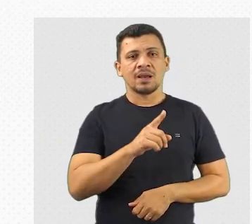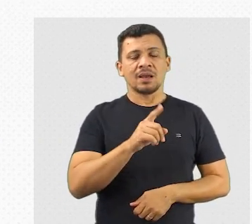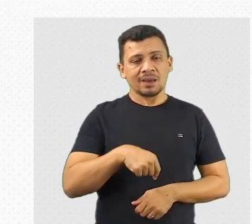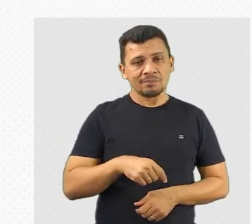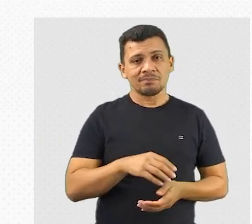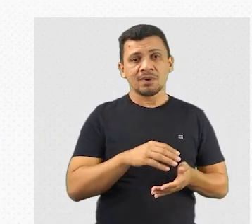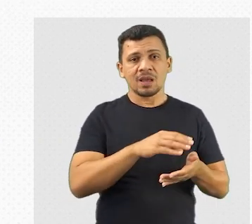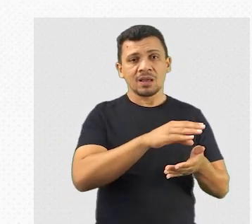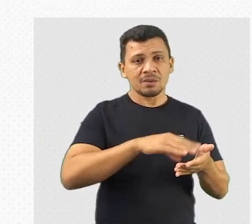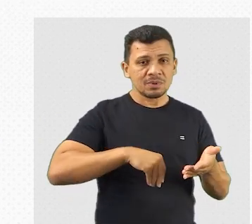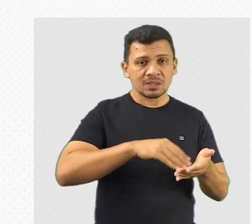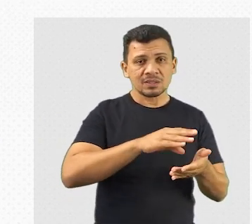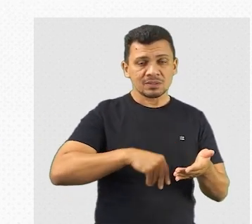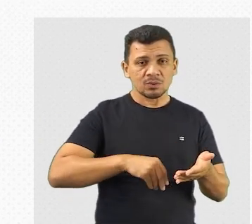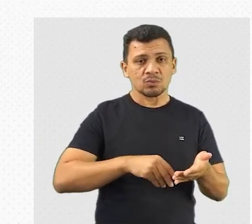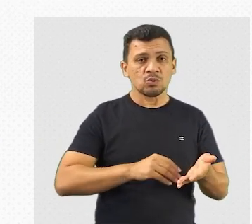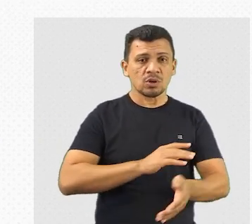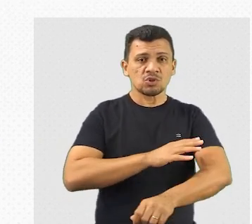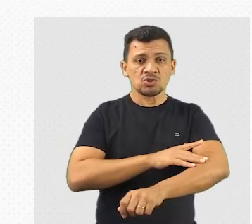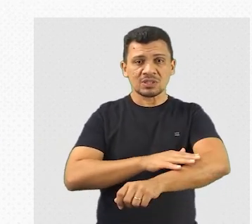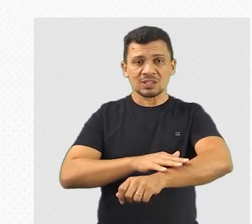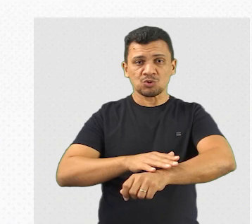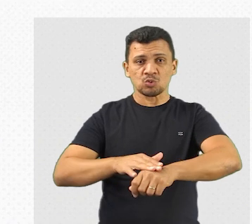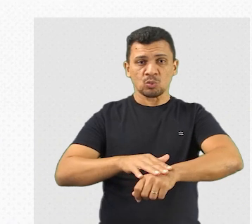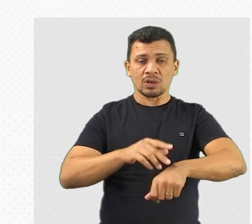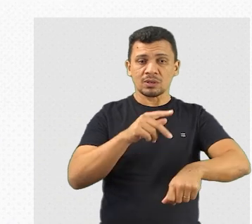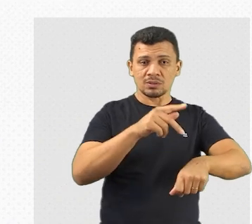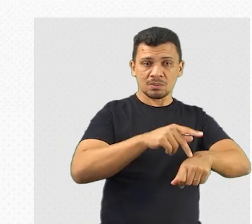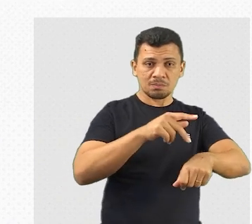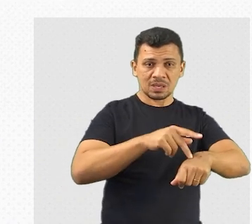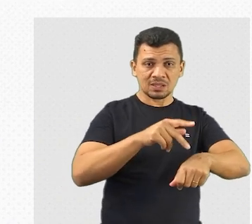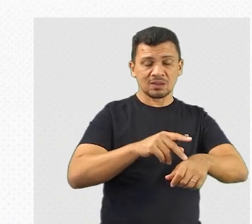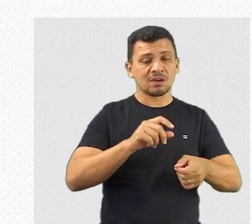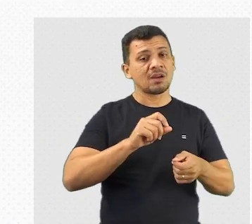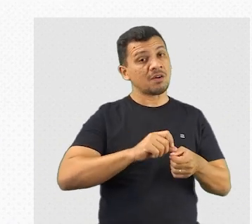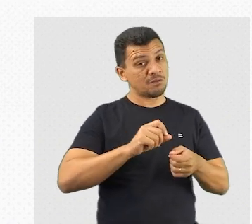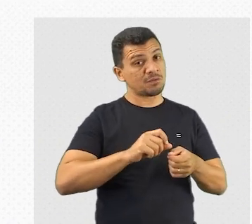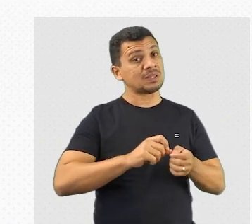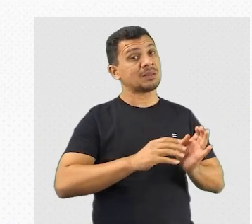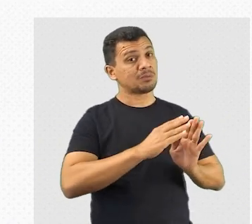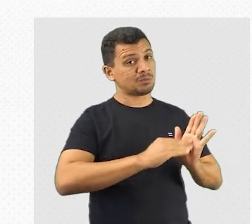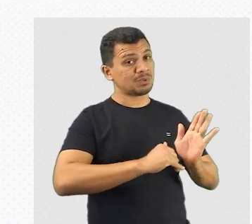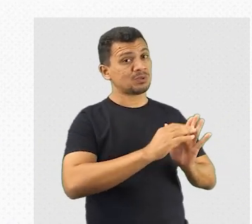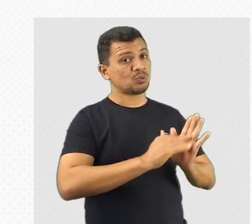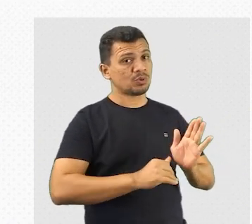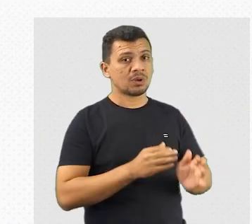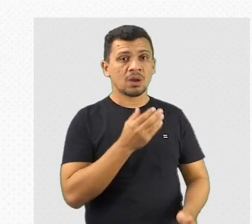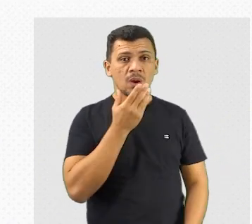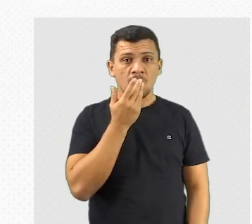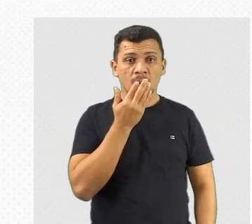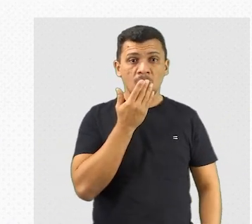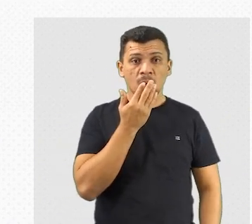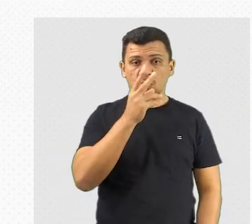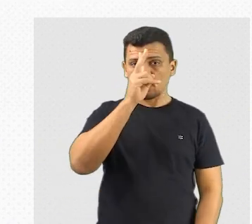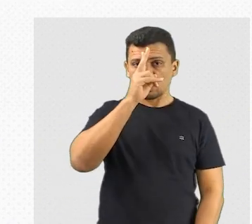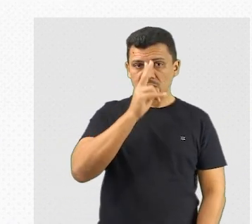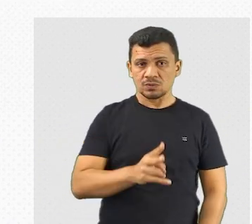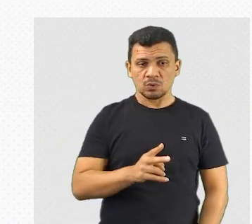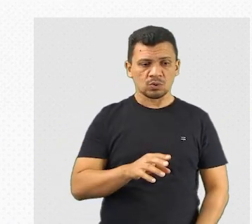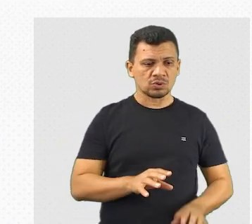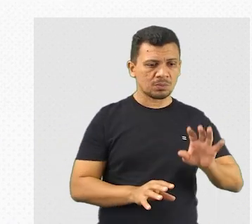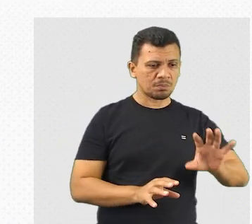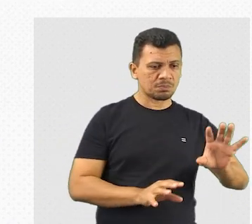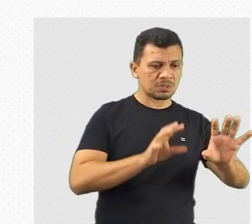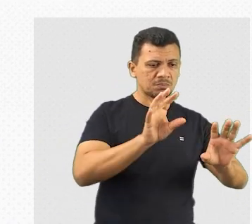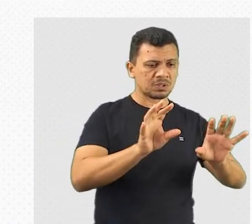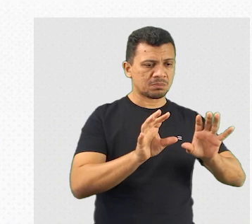imitações de pedra, de textura de pedra, só que feita numa pintura. Então, as cores são vivas, o reboco é dividido,